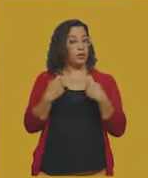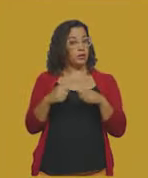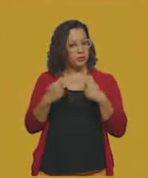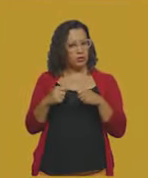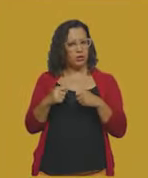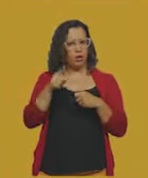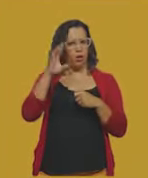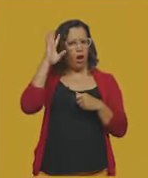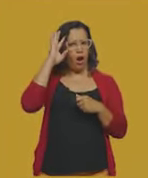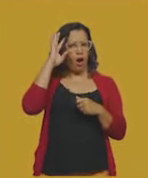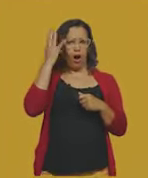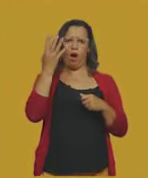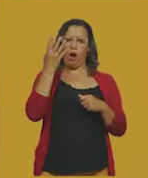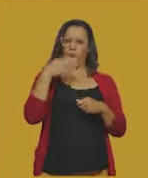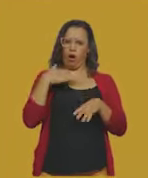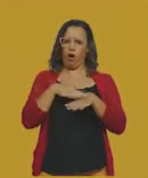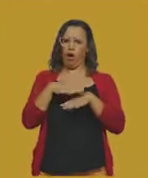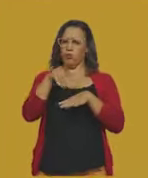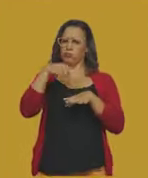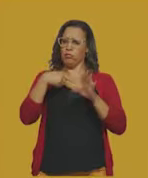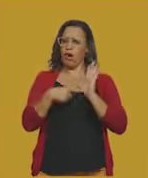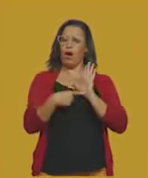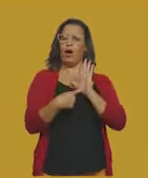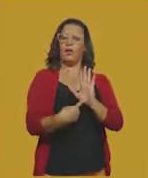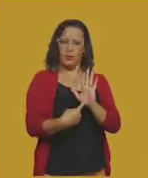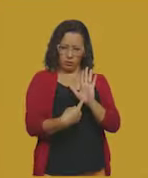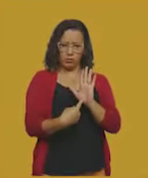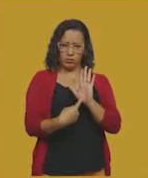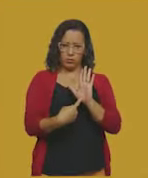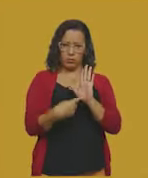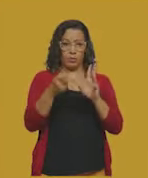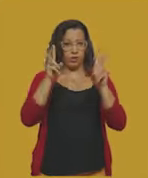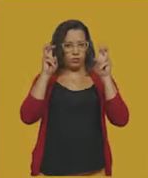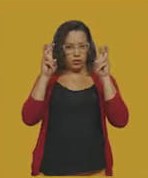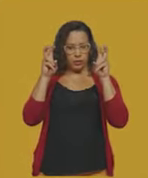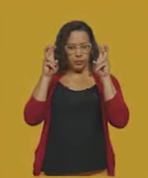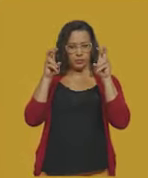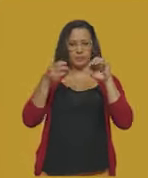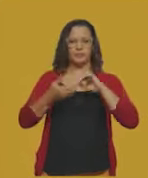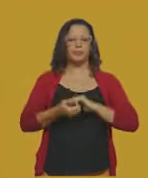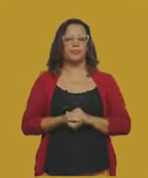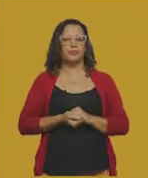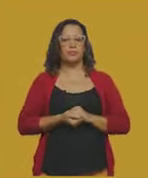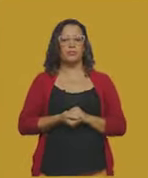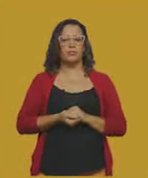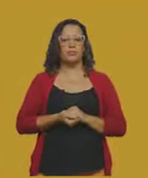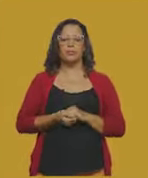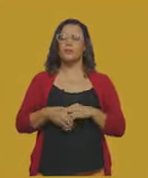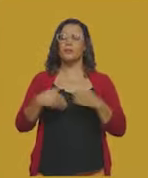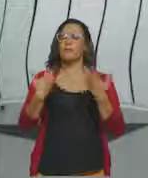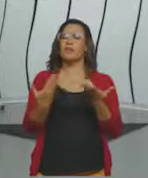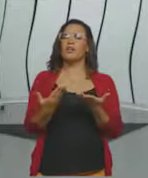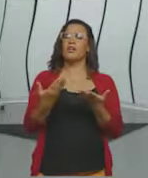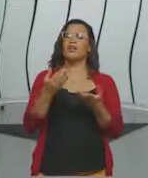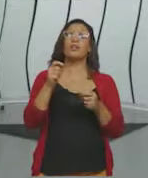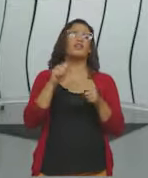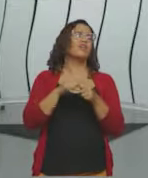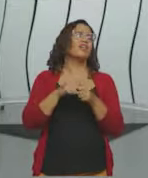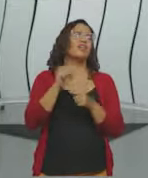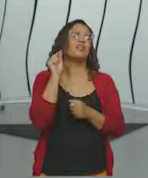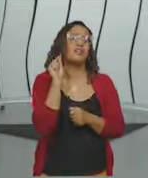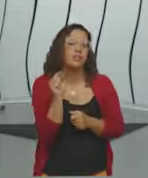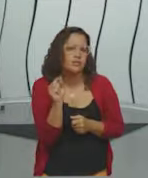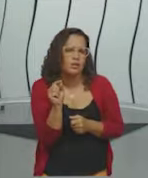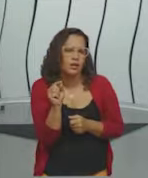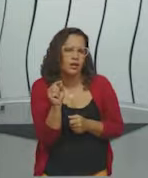a solução do problema apresentado pelo tema. O que será feito? Assim